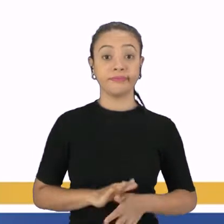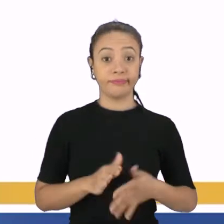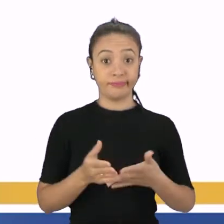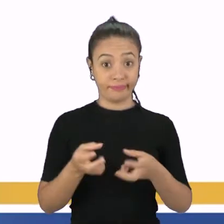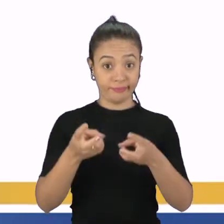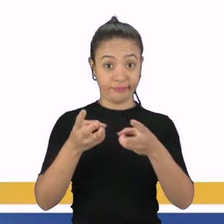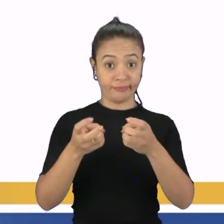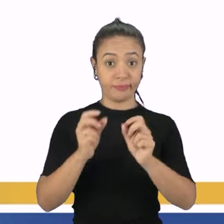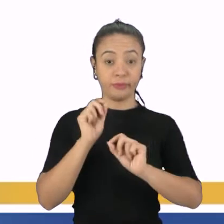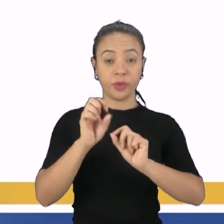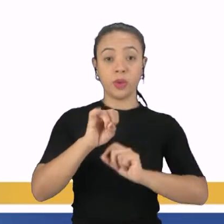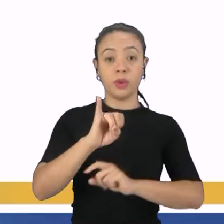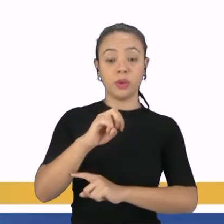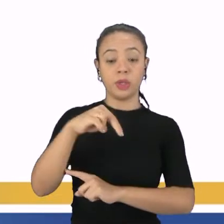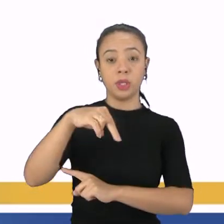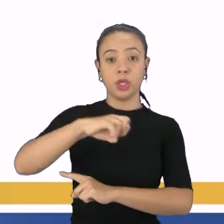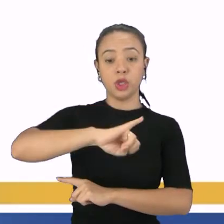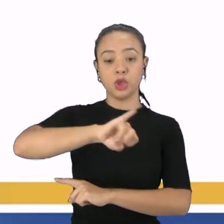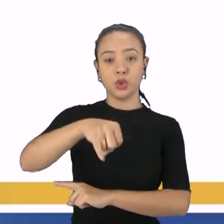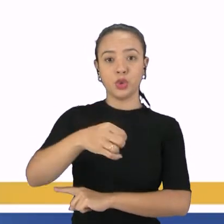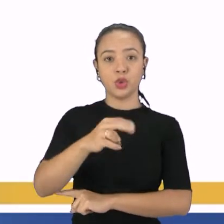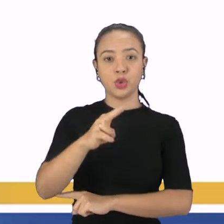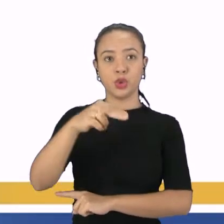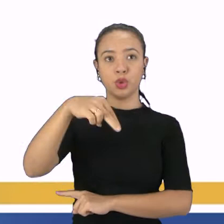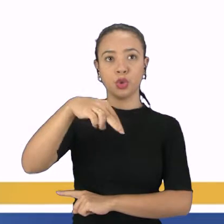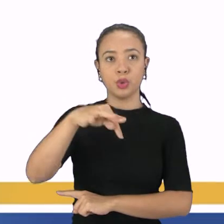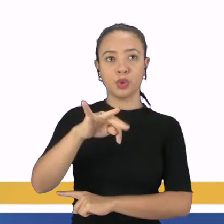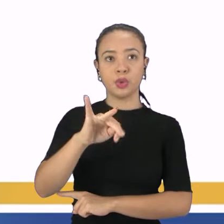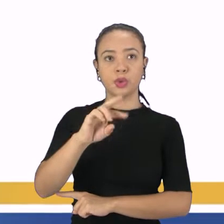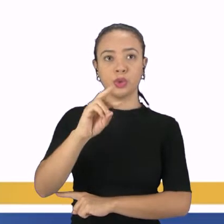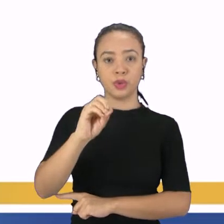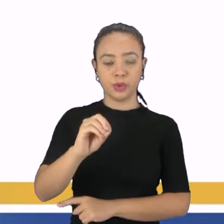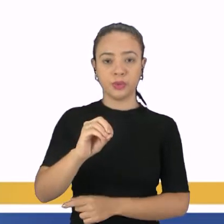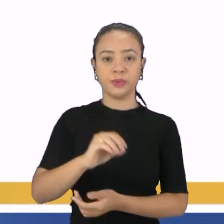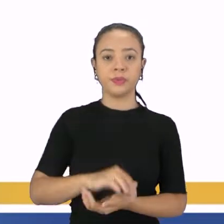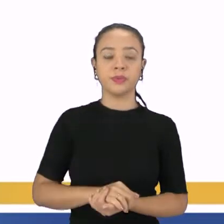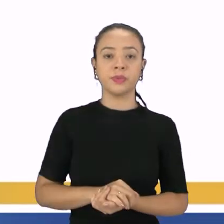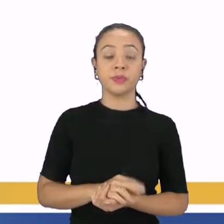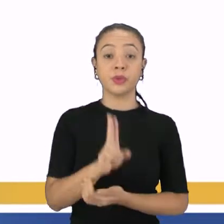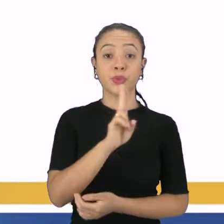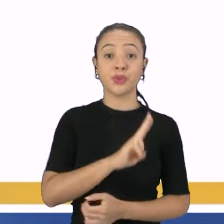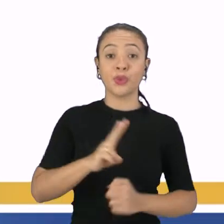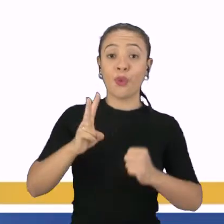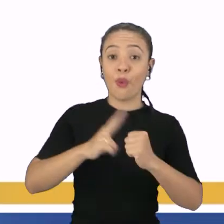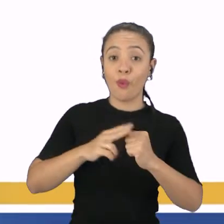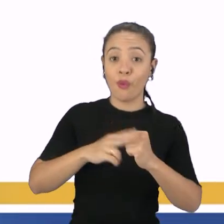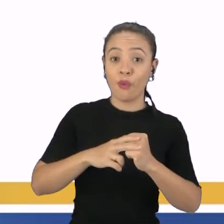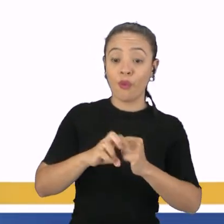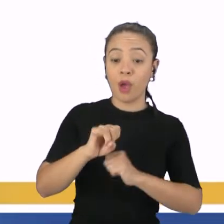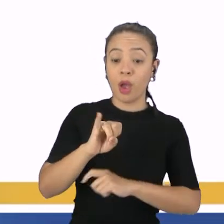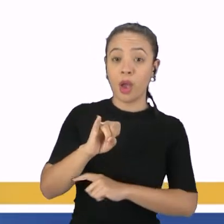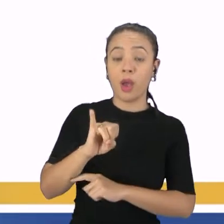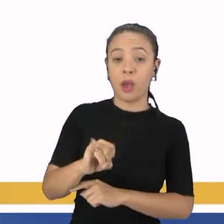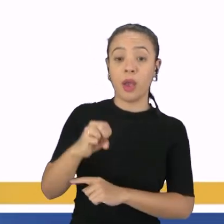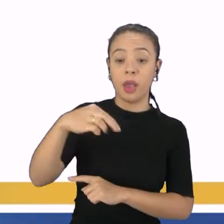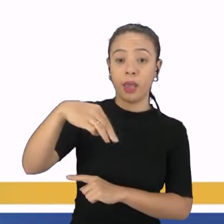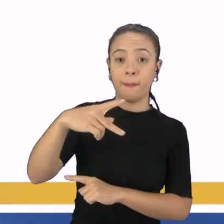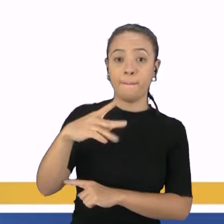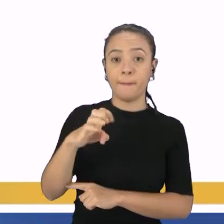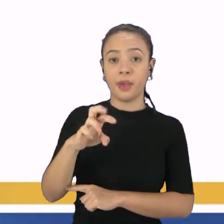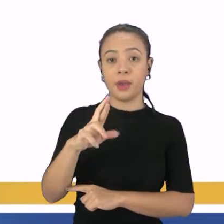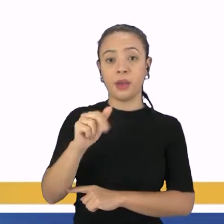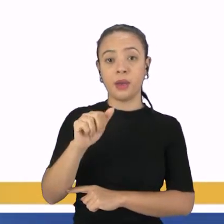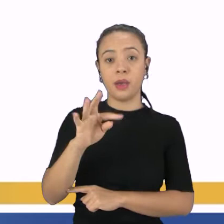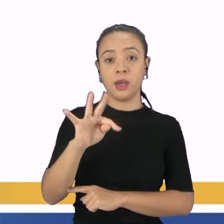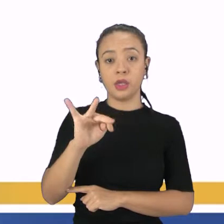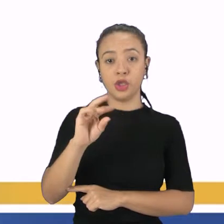Veja agora o injuntivo. Observe a leitura. Com o uso dos verbos no imperativo, os textos injuntivos têm